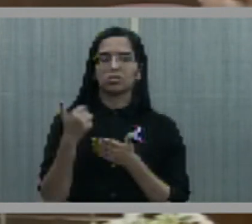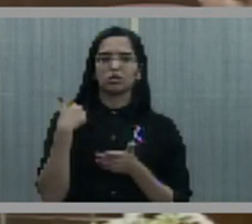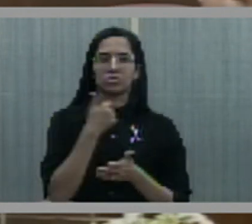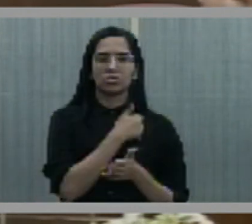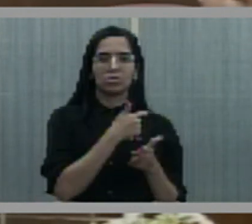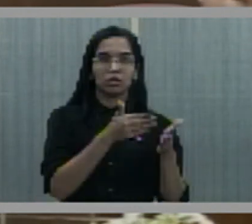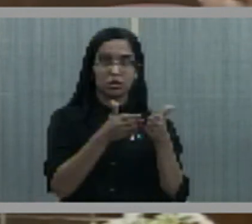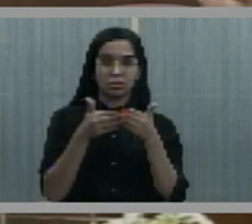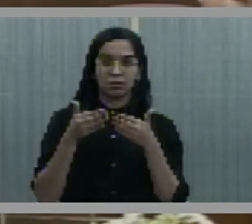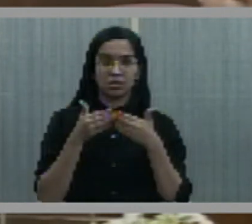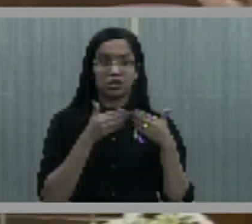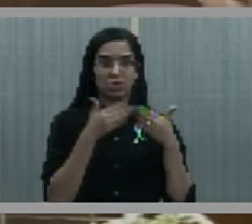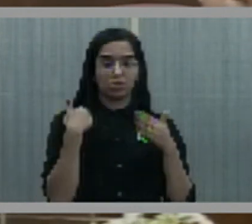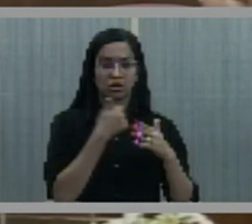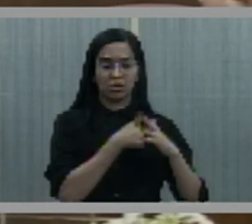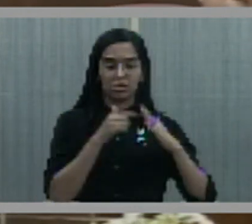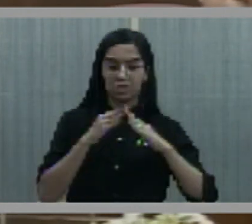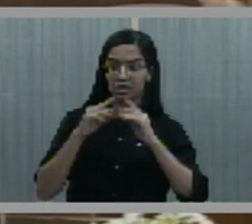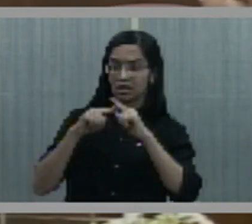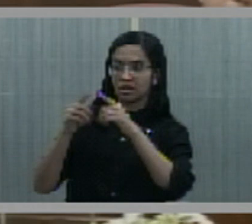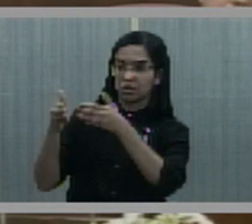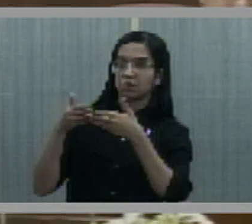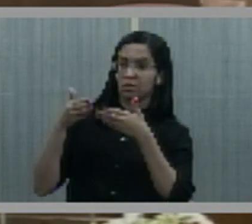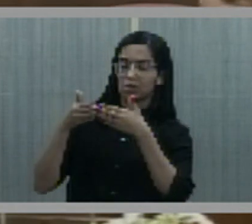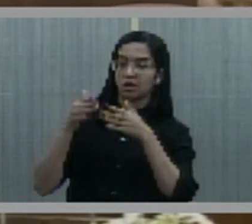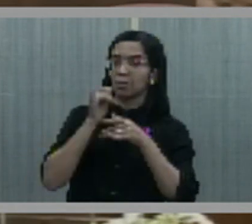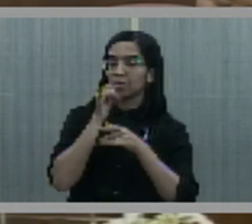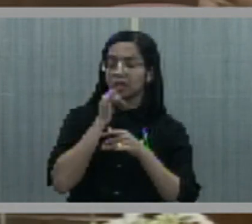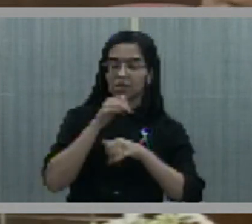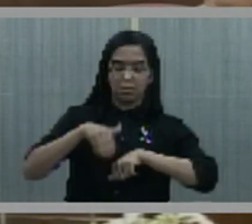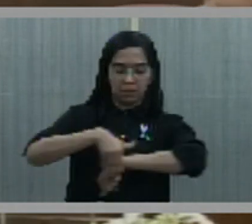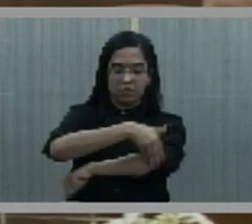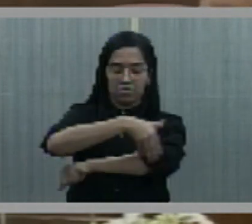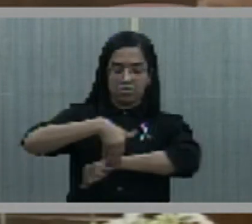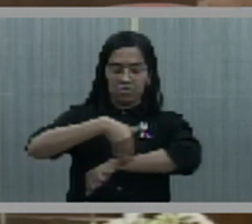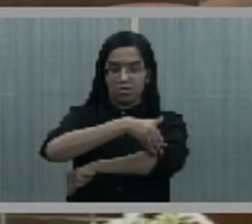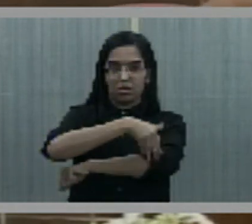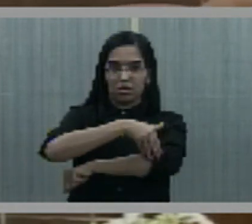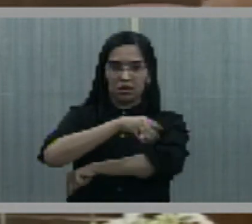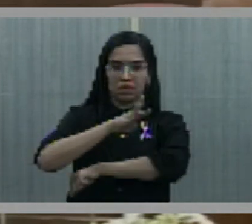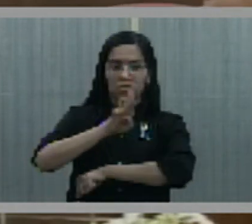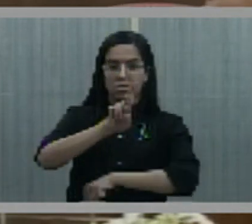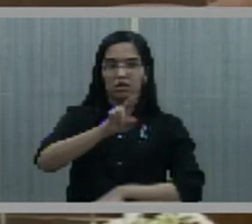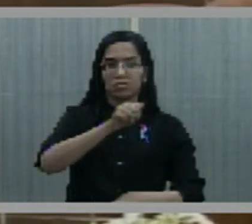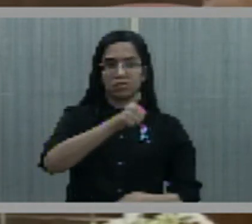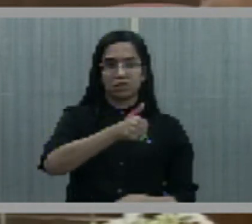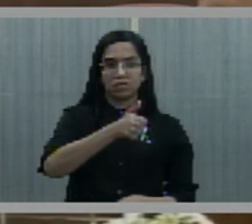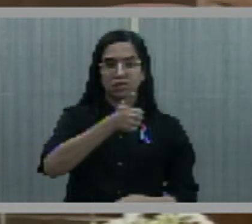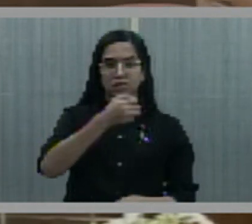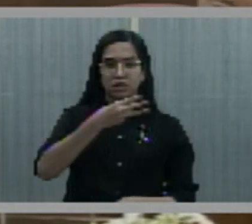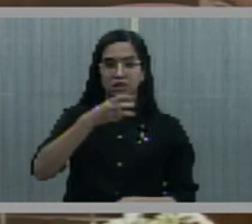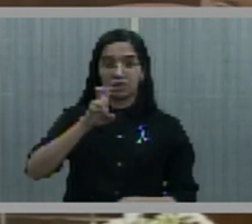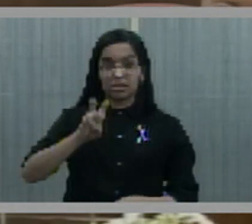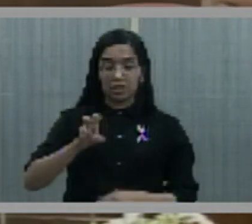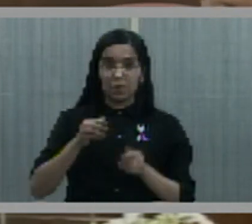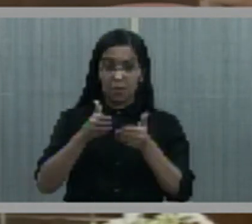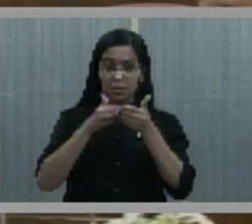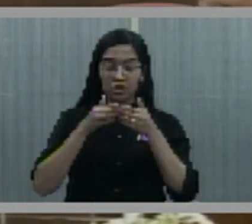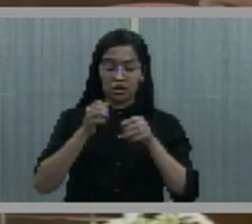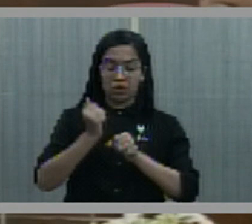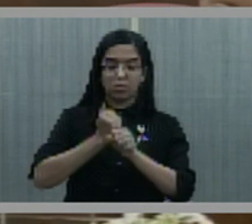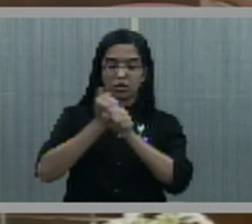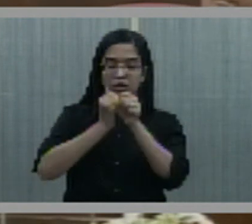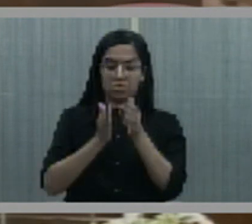como igreja são ouvidas, como é o caso do alargamento e acostamento da rodovia BR-135, né,